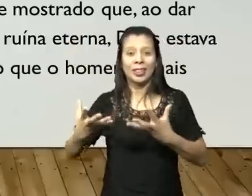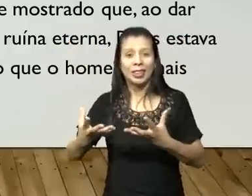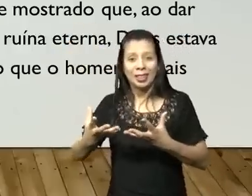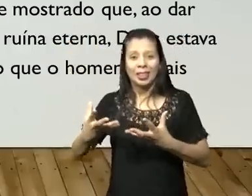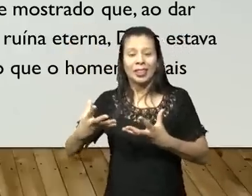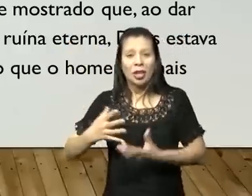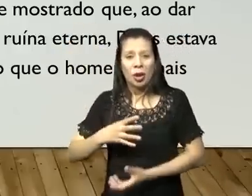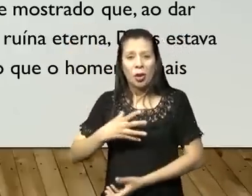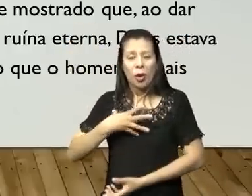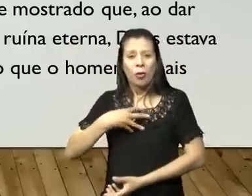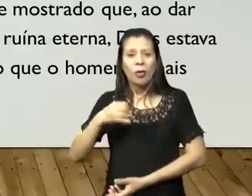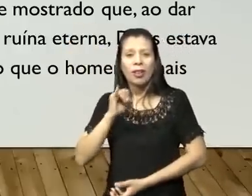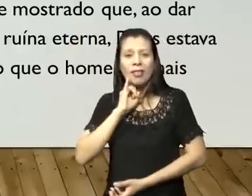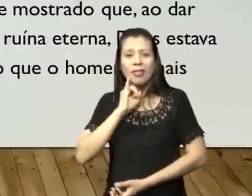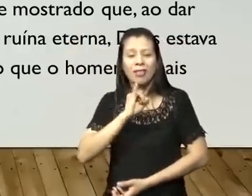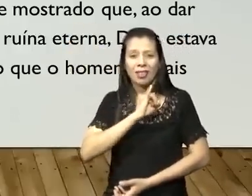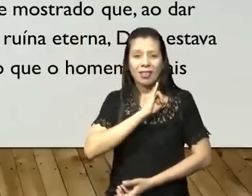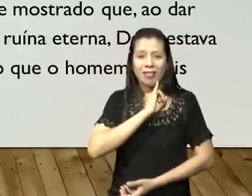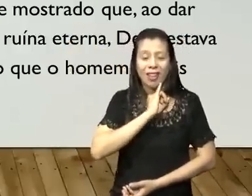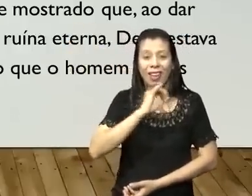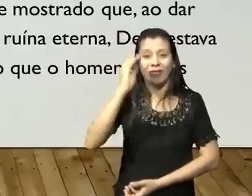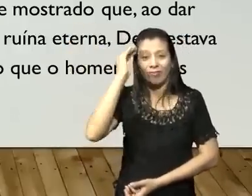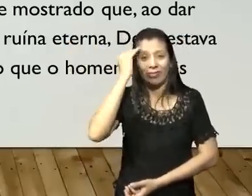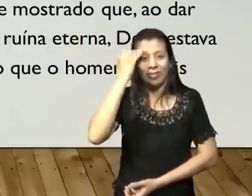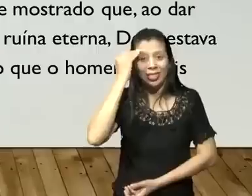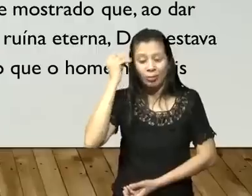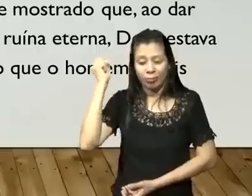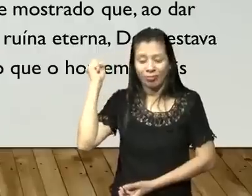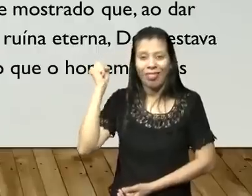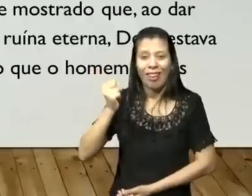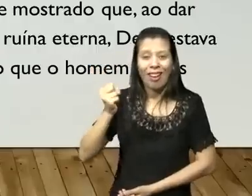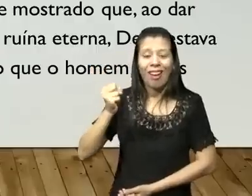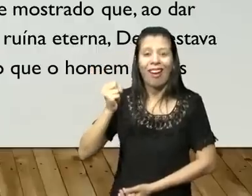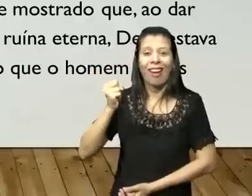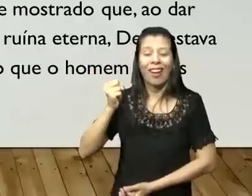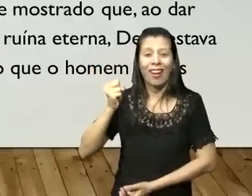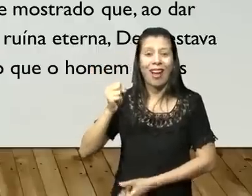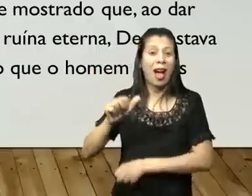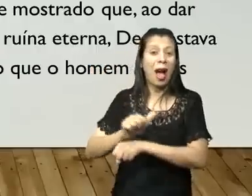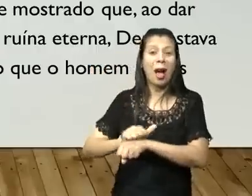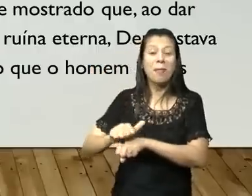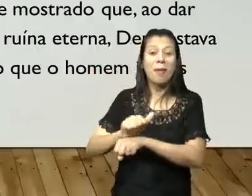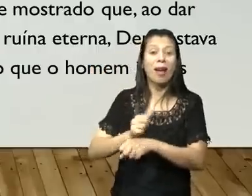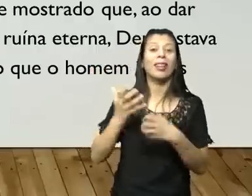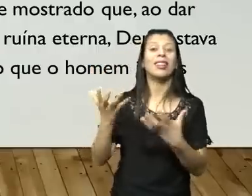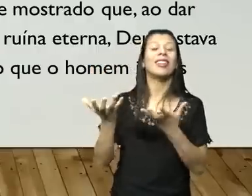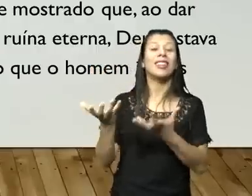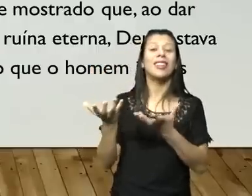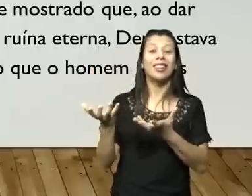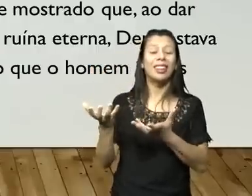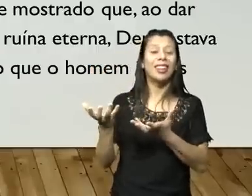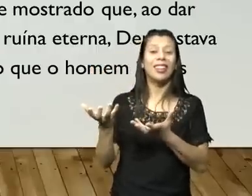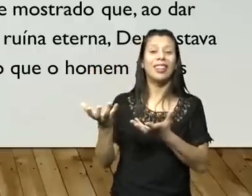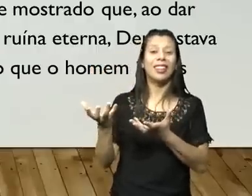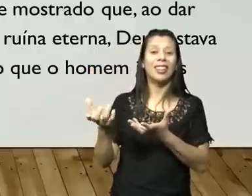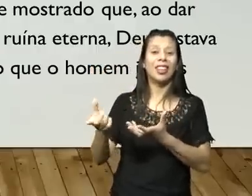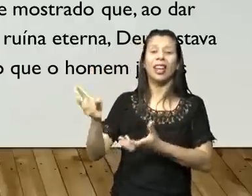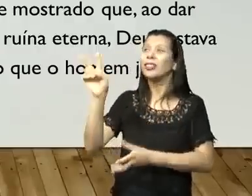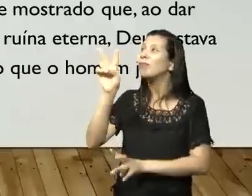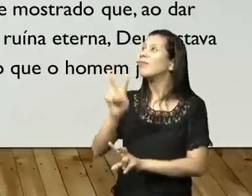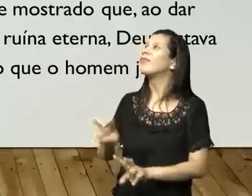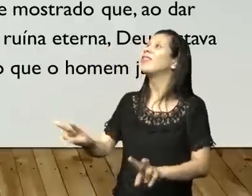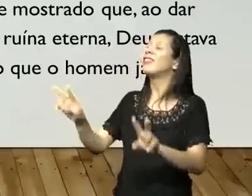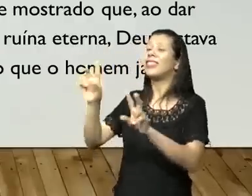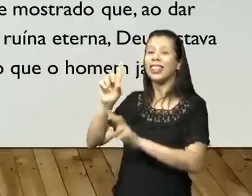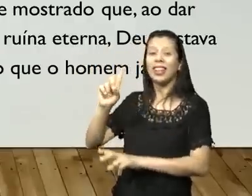foi atendida sua oração para ver a Cristo antes de morrer contemplou-o viu tudo quanto mortal pode